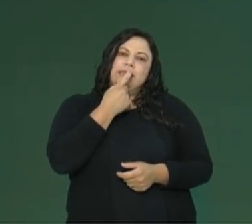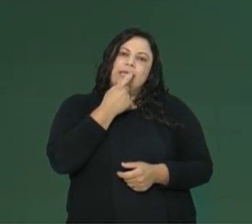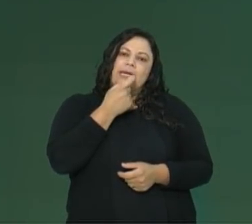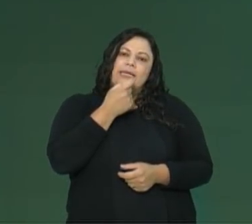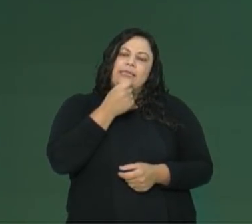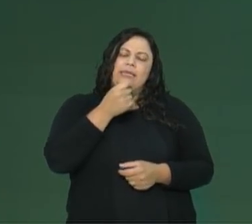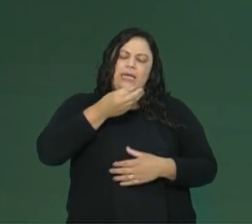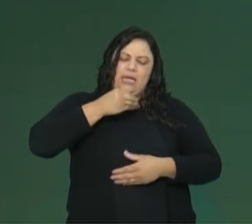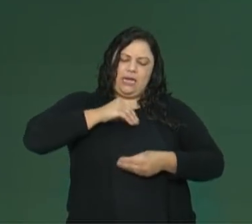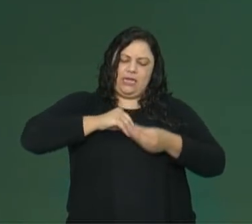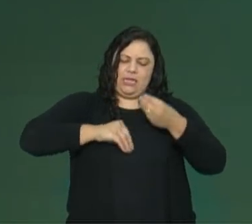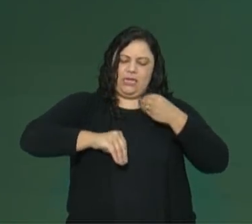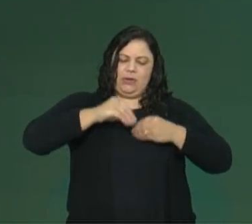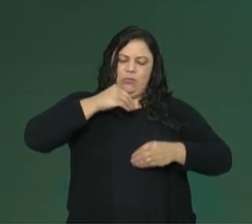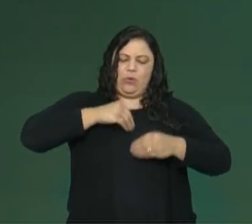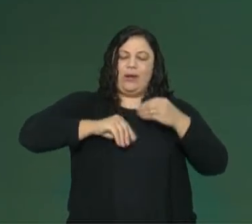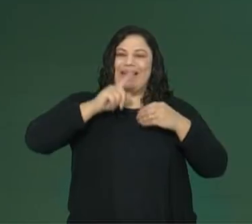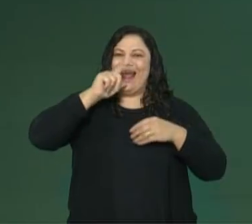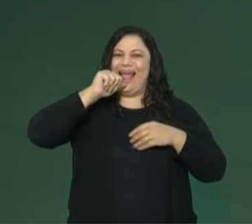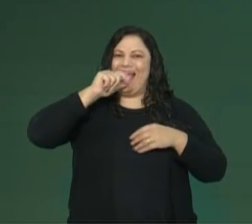elementos de defesa do sangue.